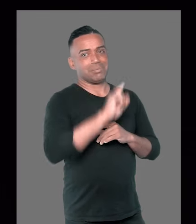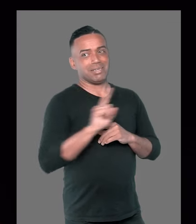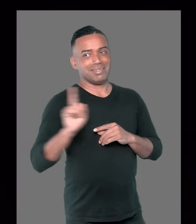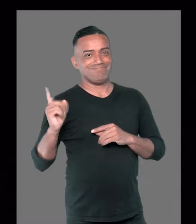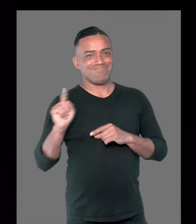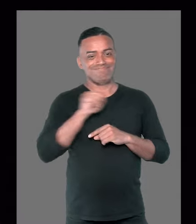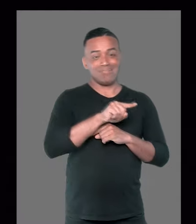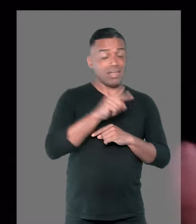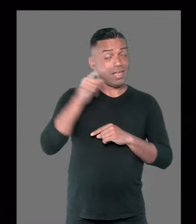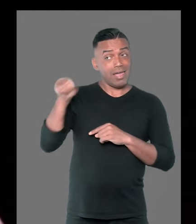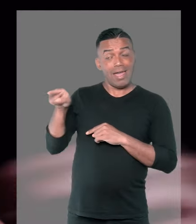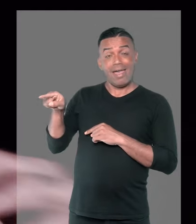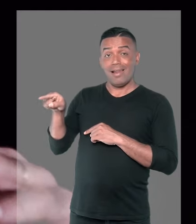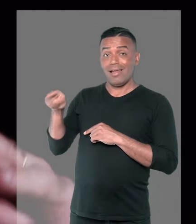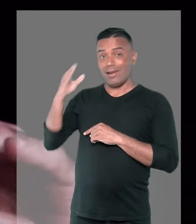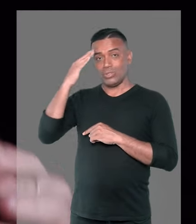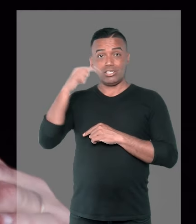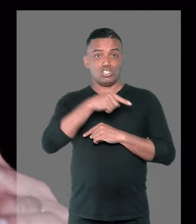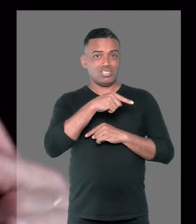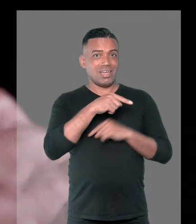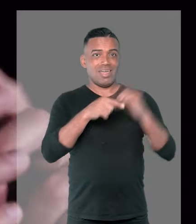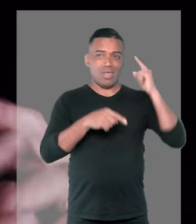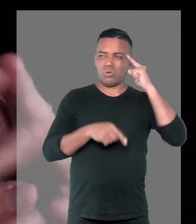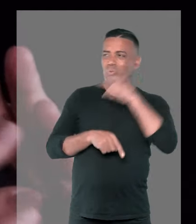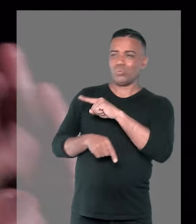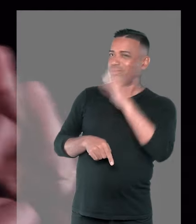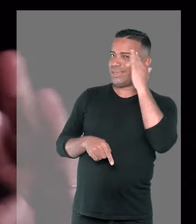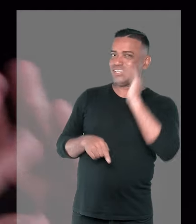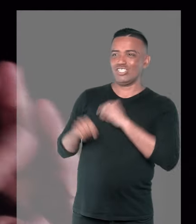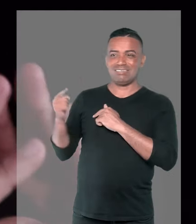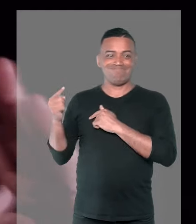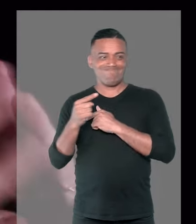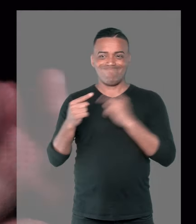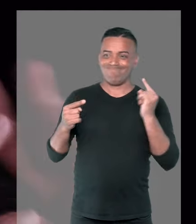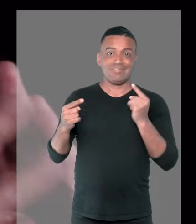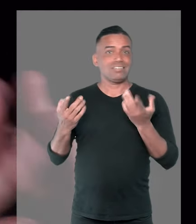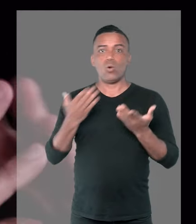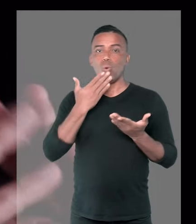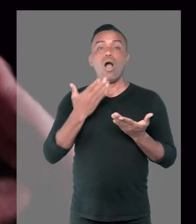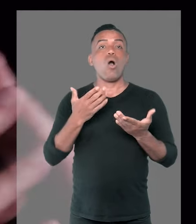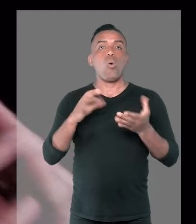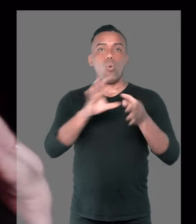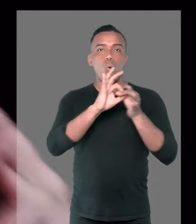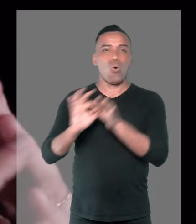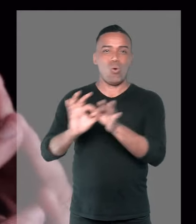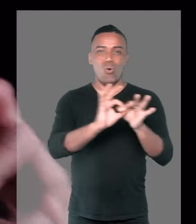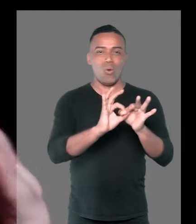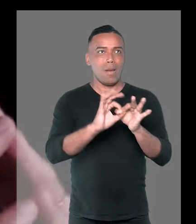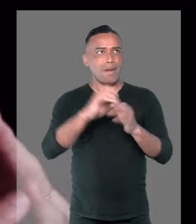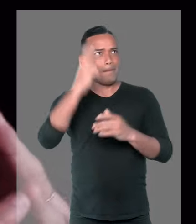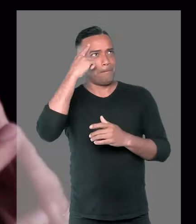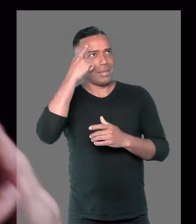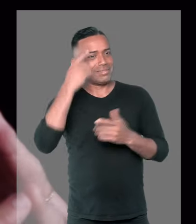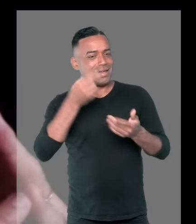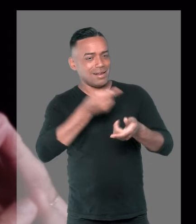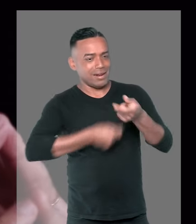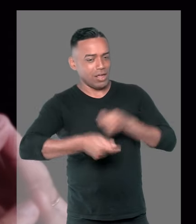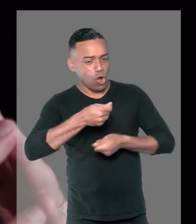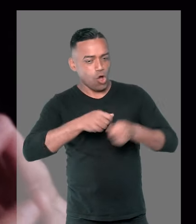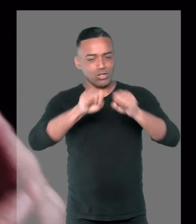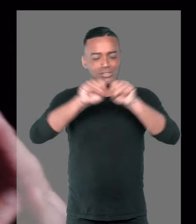entendi o que ela falava ela não entendia o que eu falava e a gente começou a procurar um lugar comum qual é o lugar comum é pensar os negócios como é que